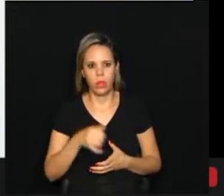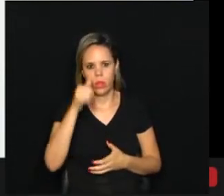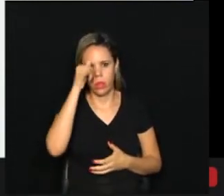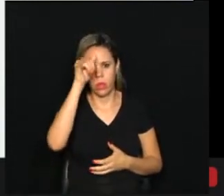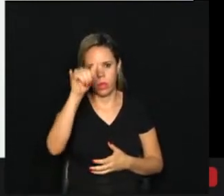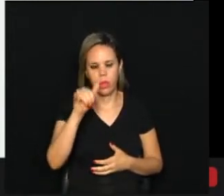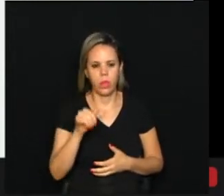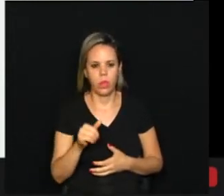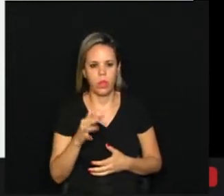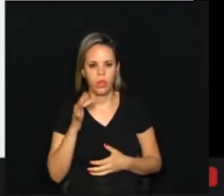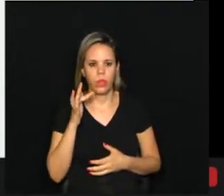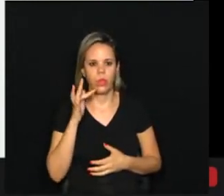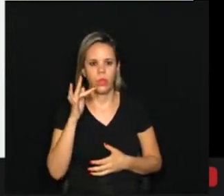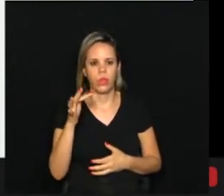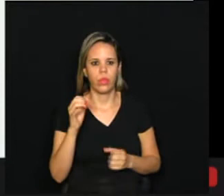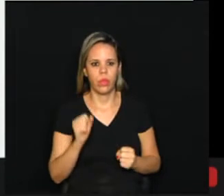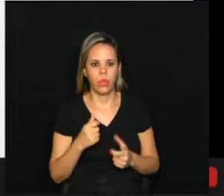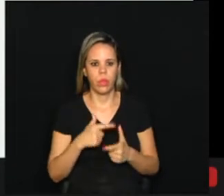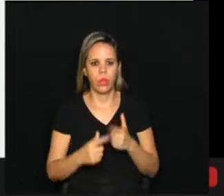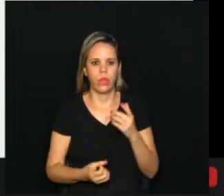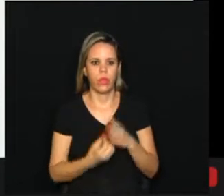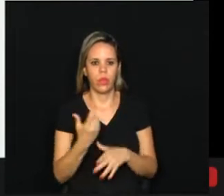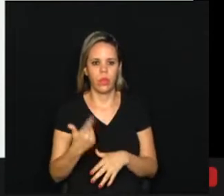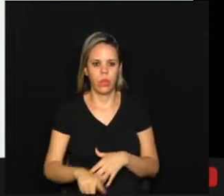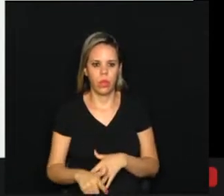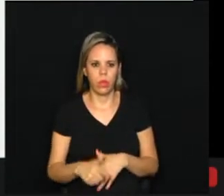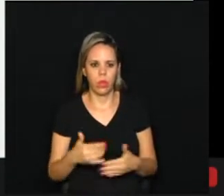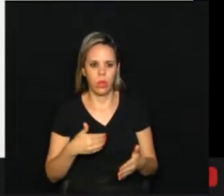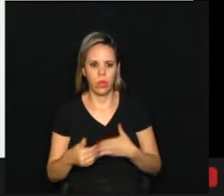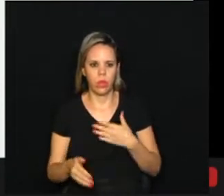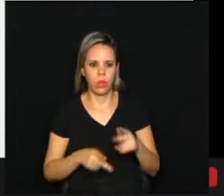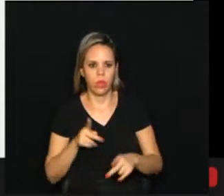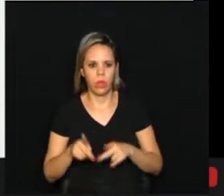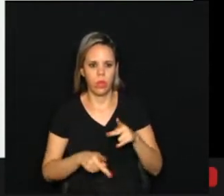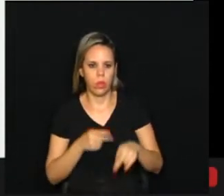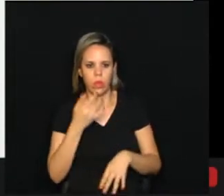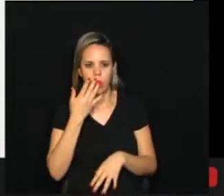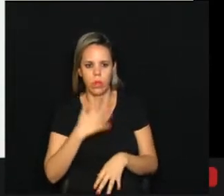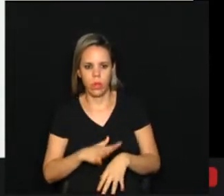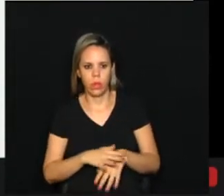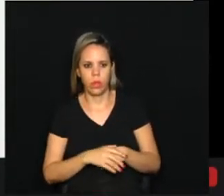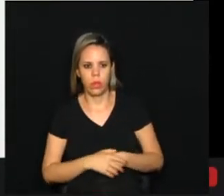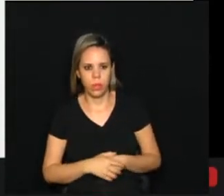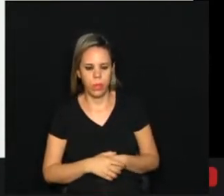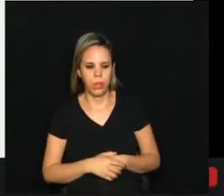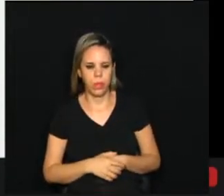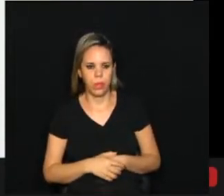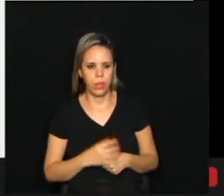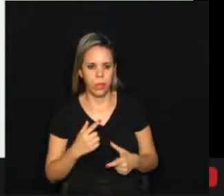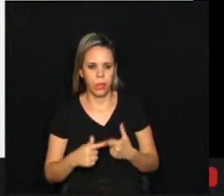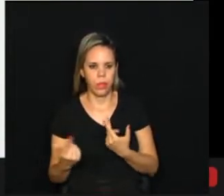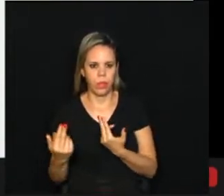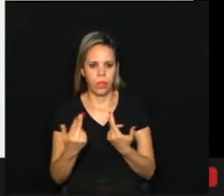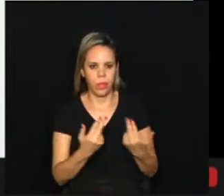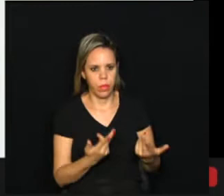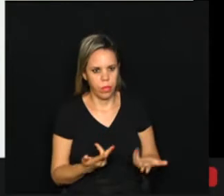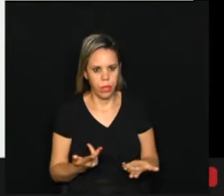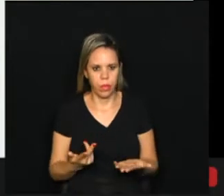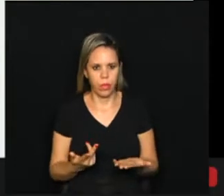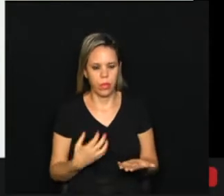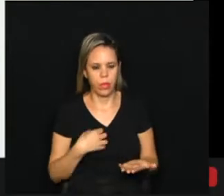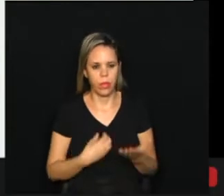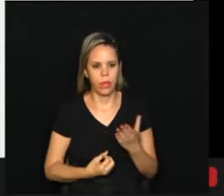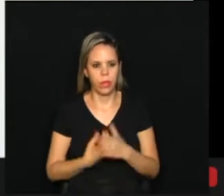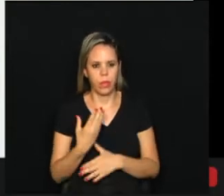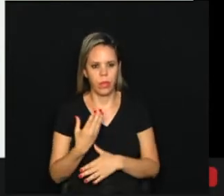que futuramente possa acontecer novamente com qualquer outra criança uma situação da maneira como